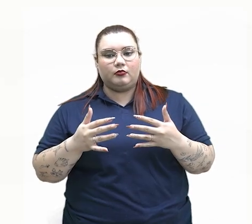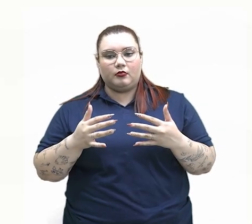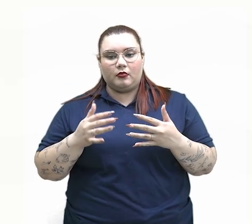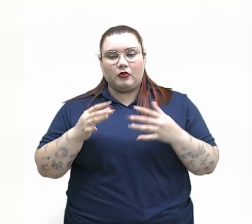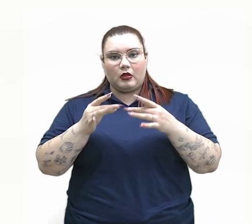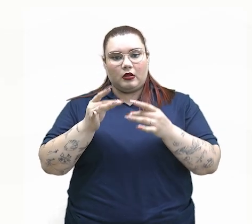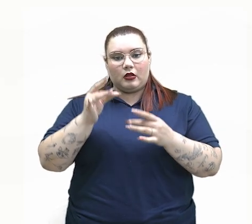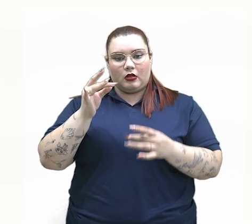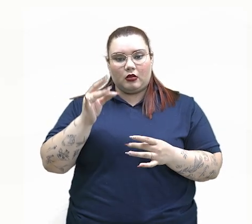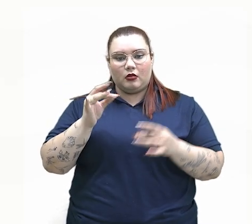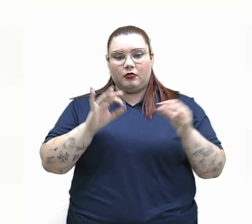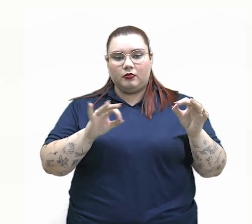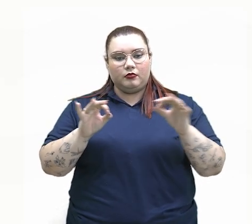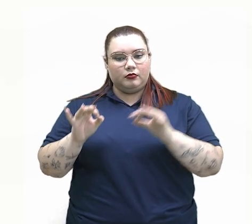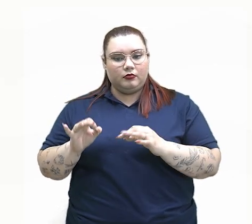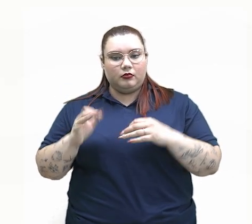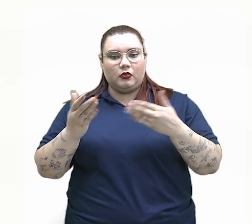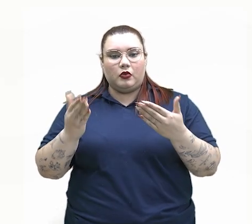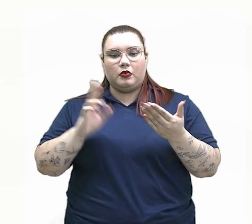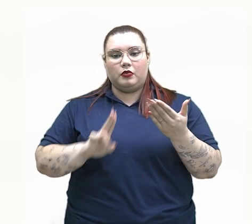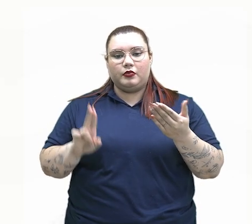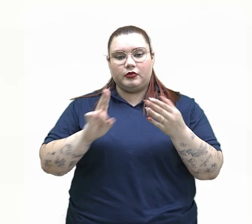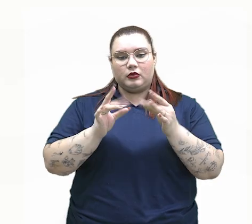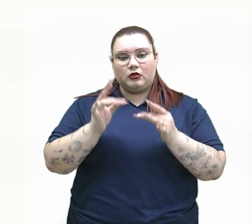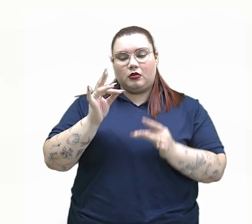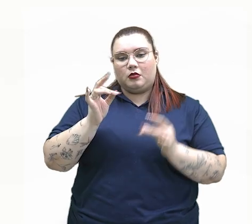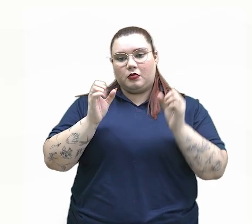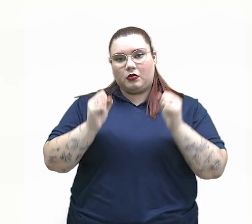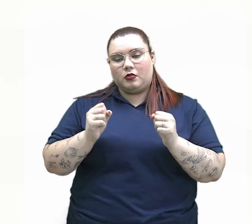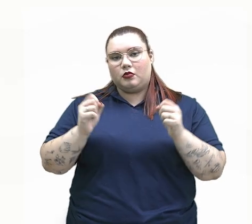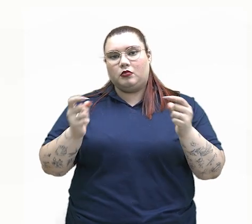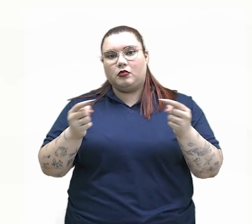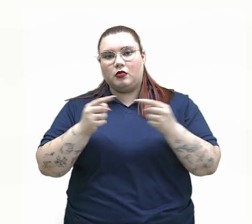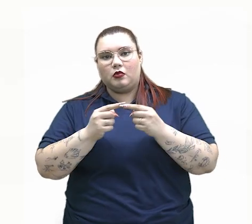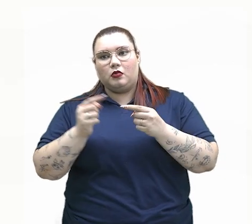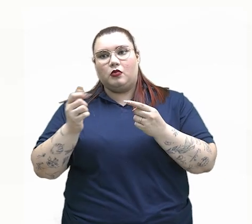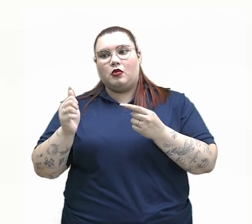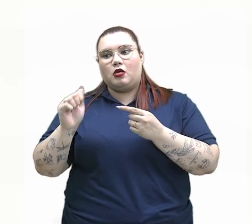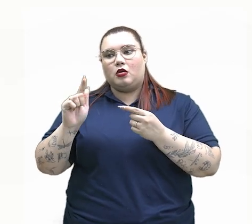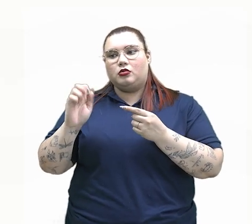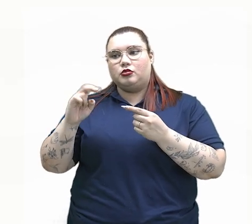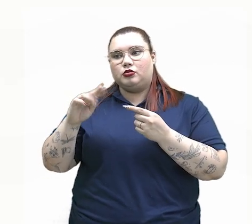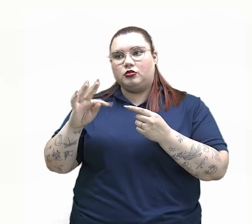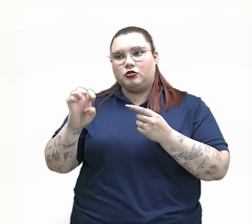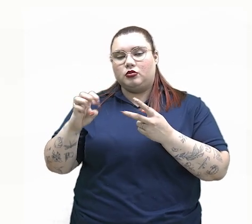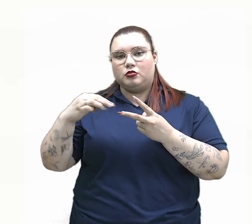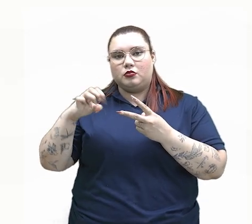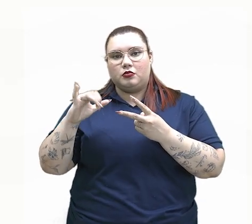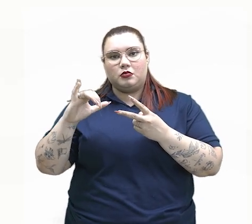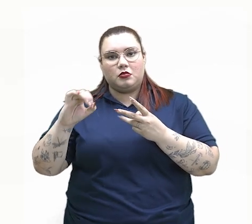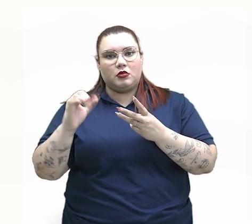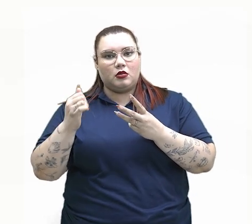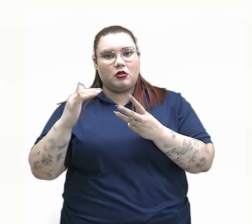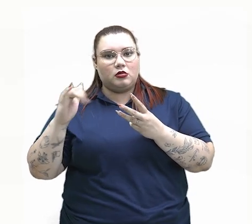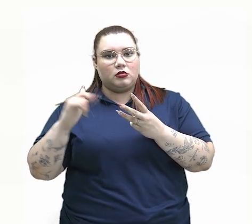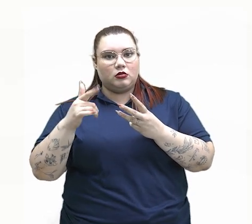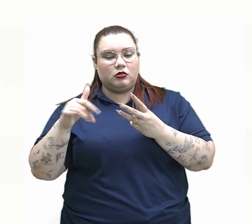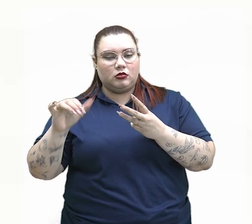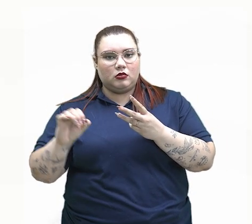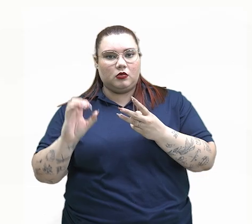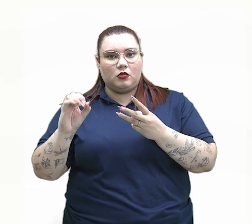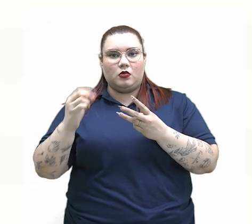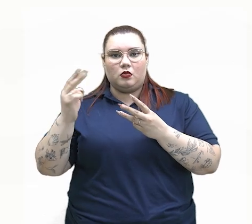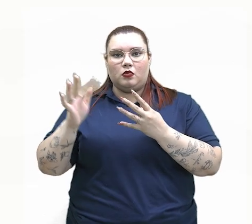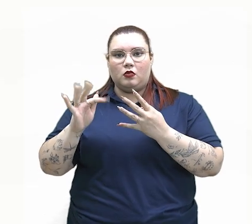o detalhamento, né? Você pode usar esse detalhamento tanto como no agente, como no meio, como na ação, né? Ou